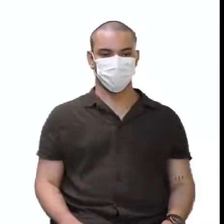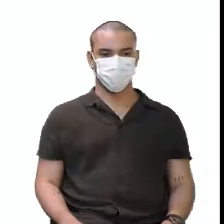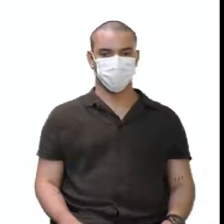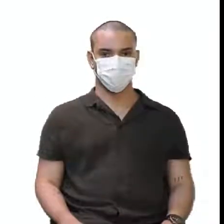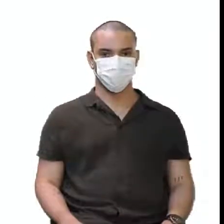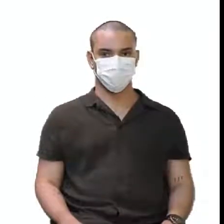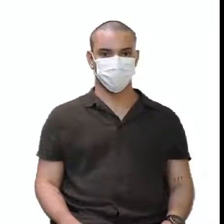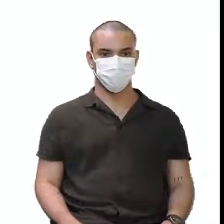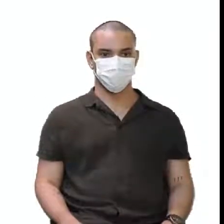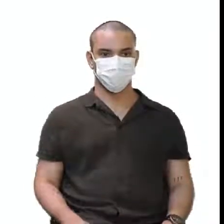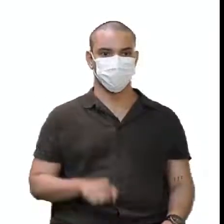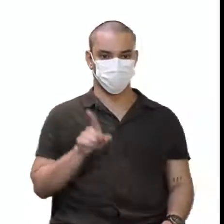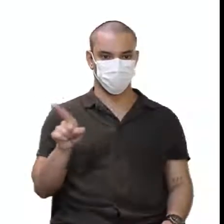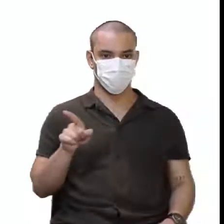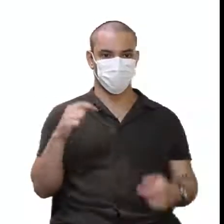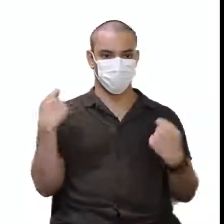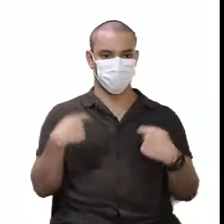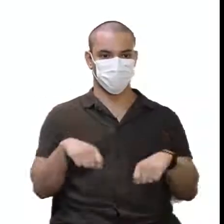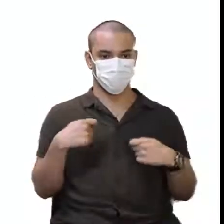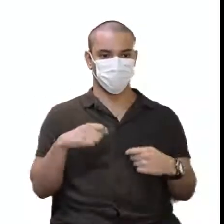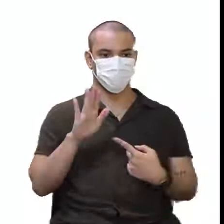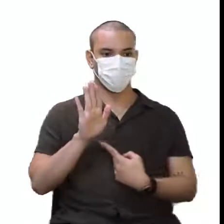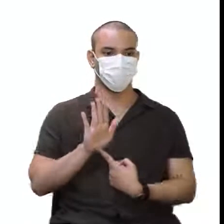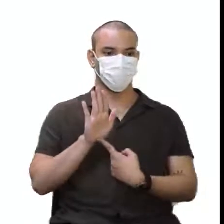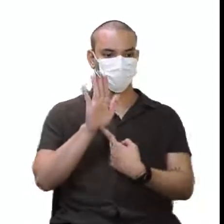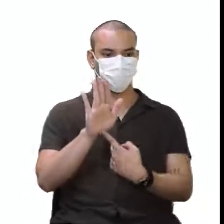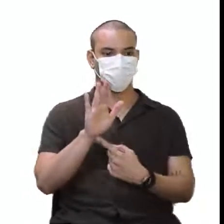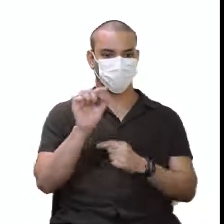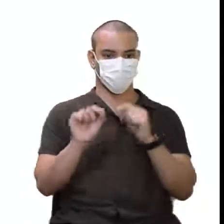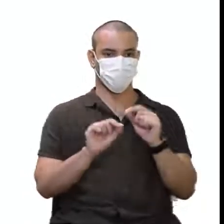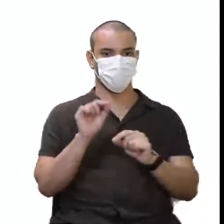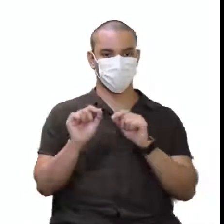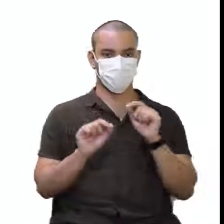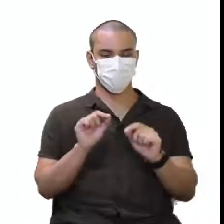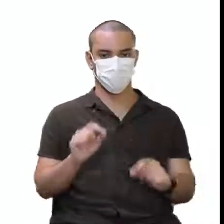essas plantas tinham que permitir, tranquilo,